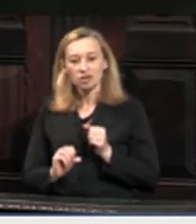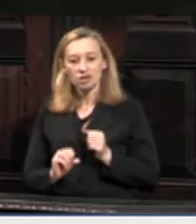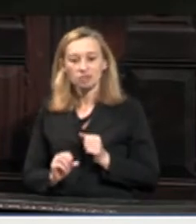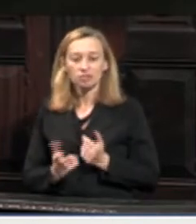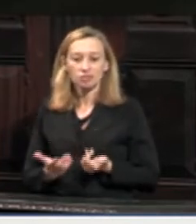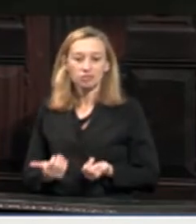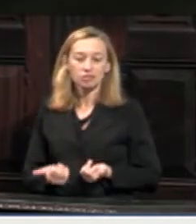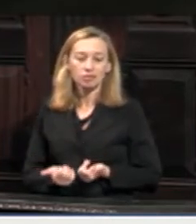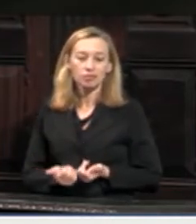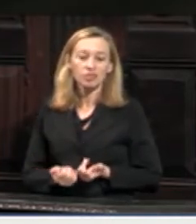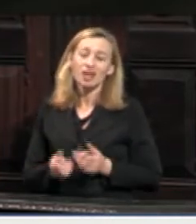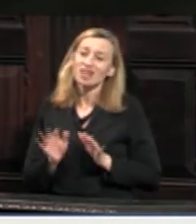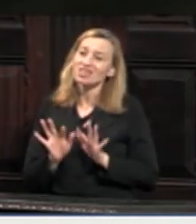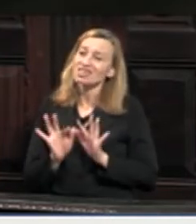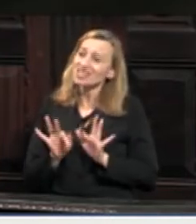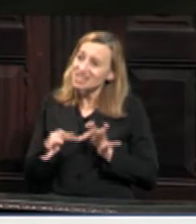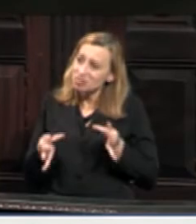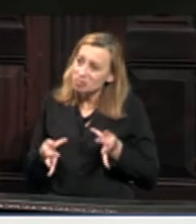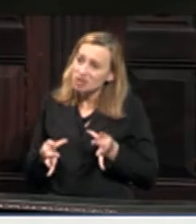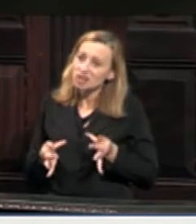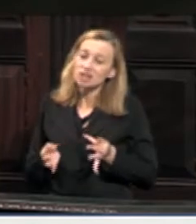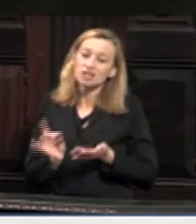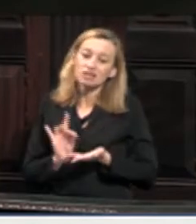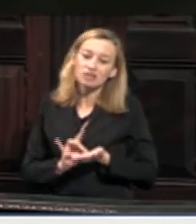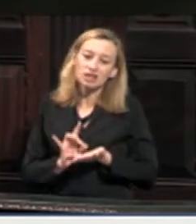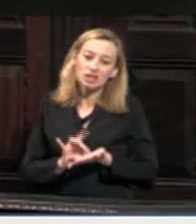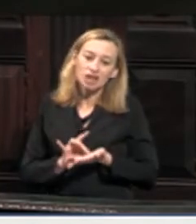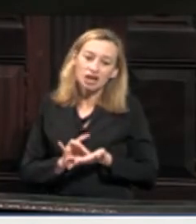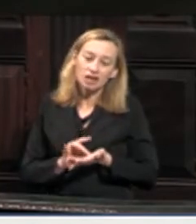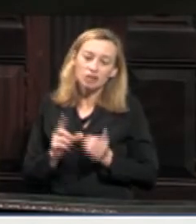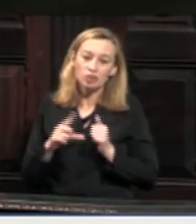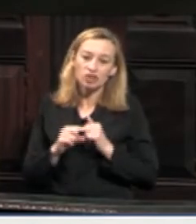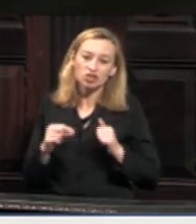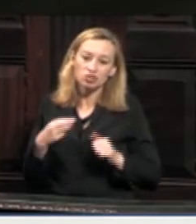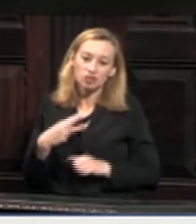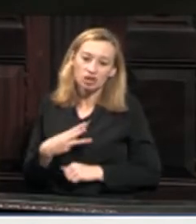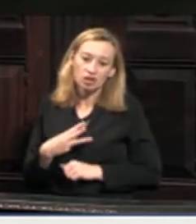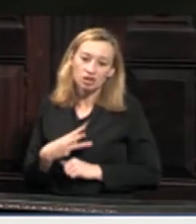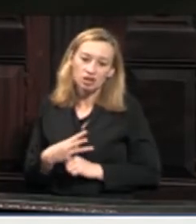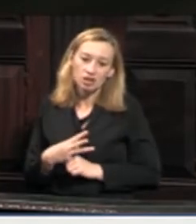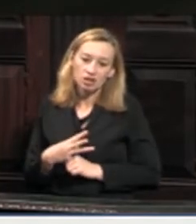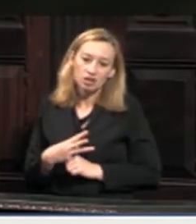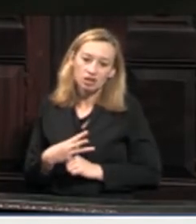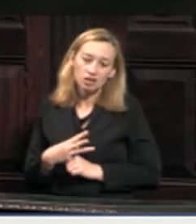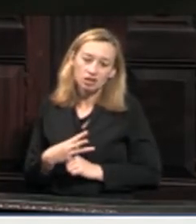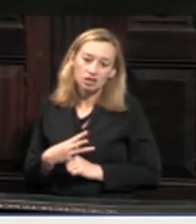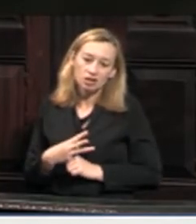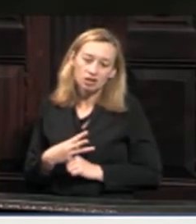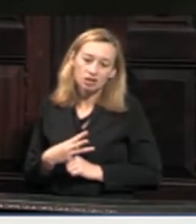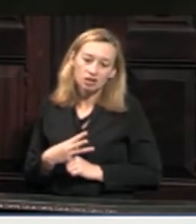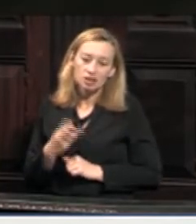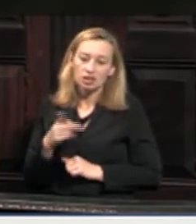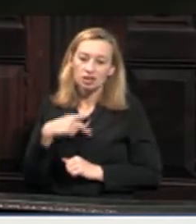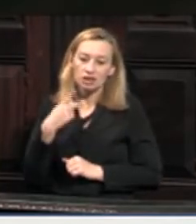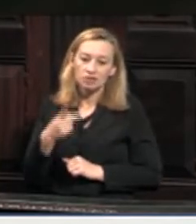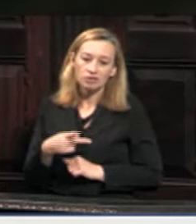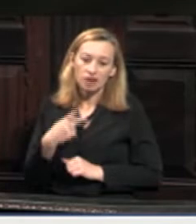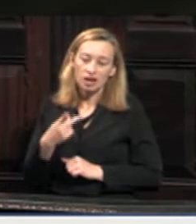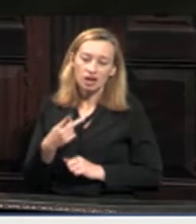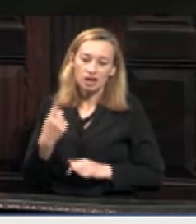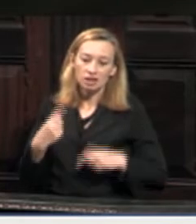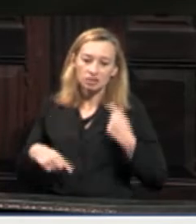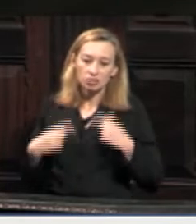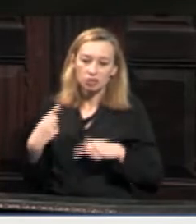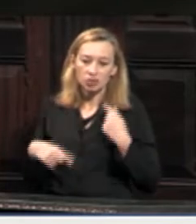simples. Na verdade, no artigo 3º, que fixa as diretrizes gerais da política estadual